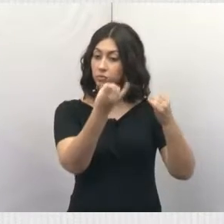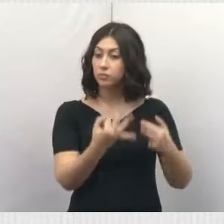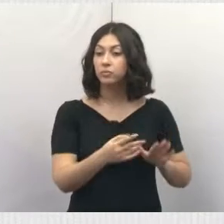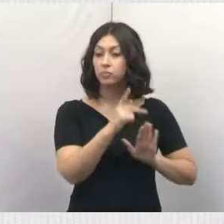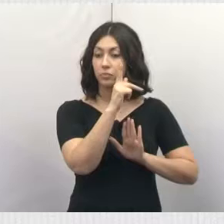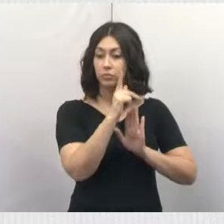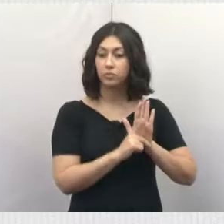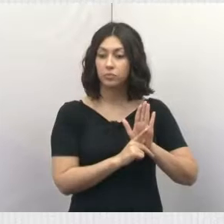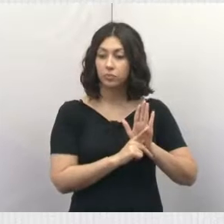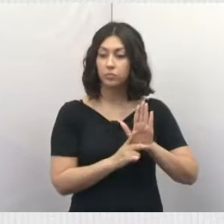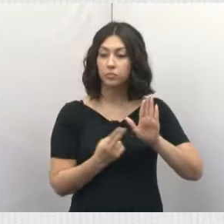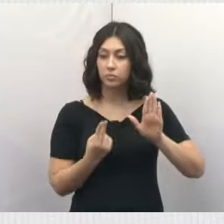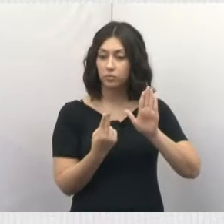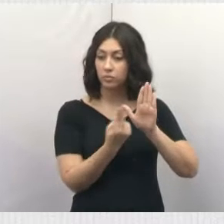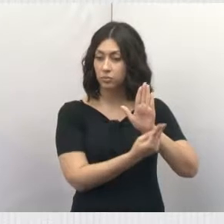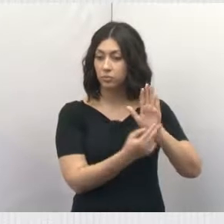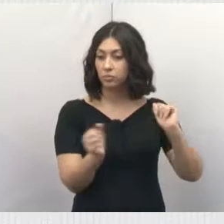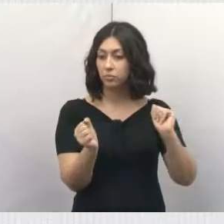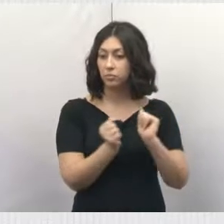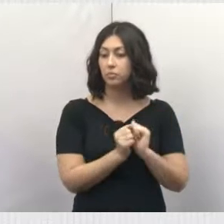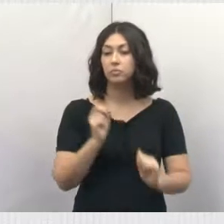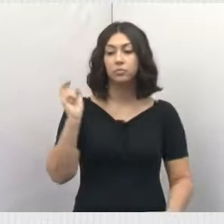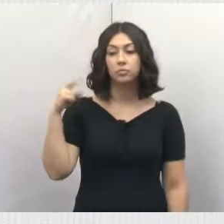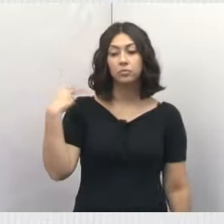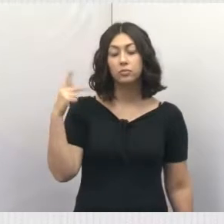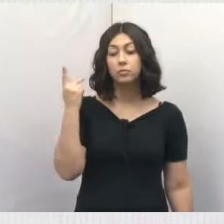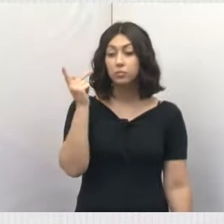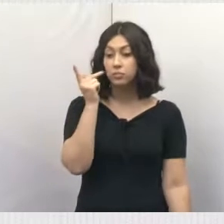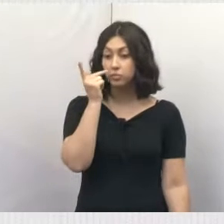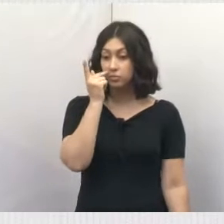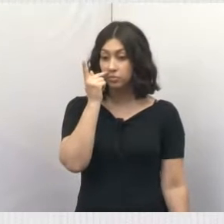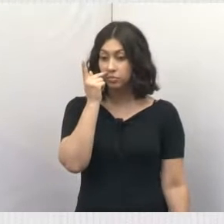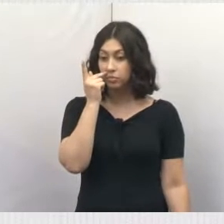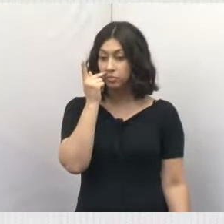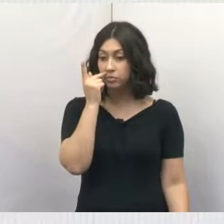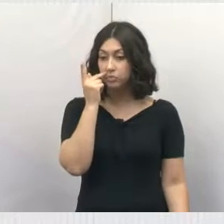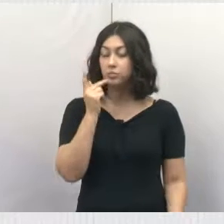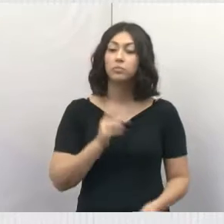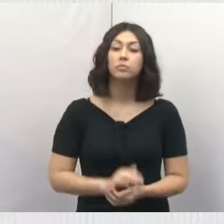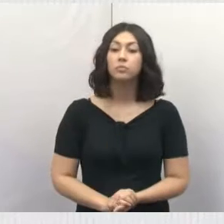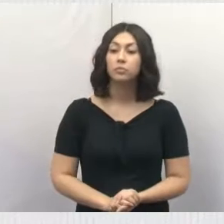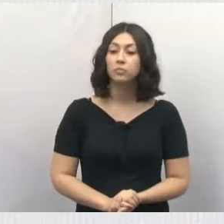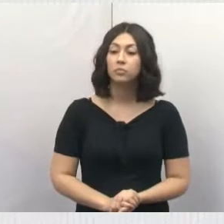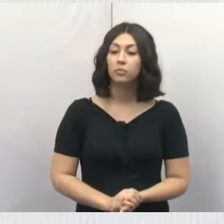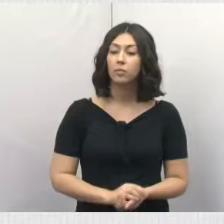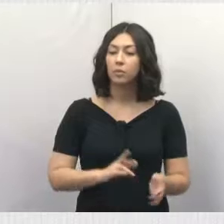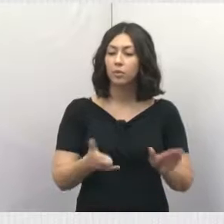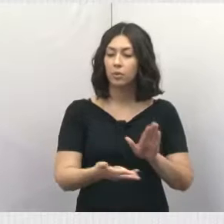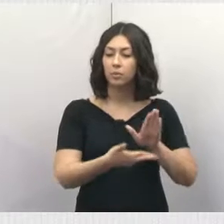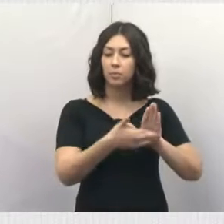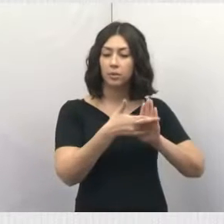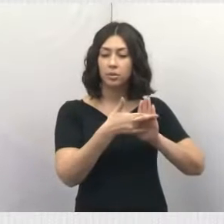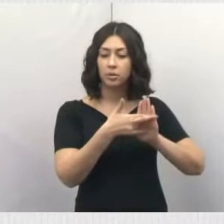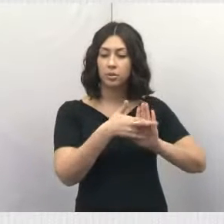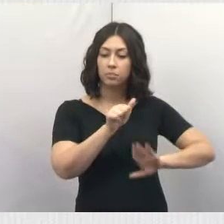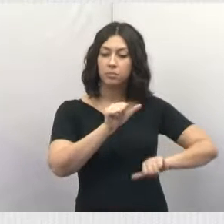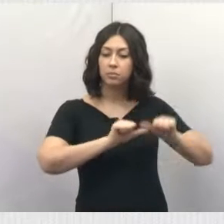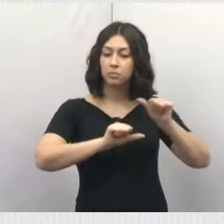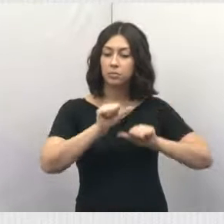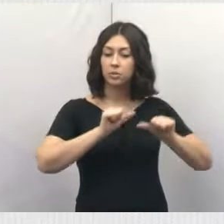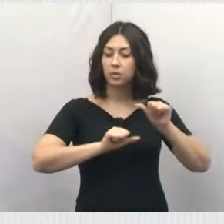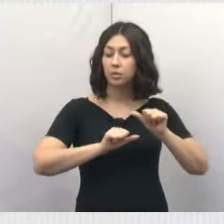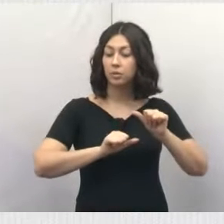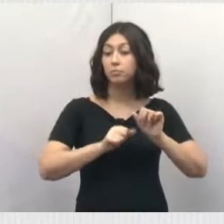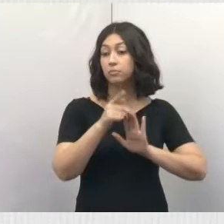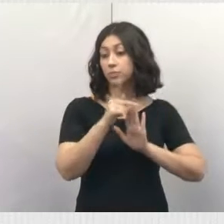né? Autoria em conjunto com o vereador Paulinho dos Condutores, nessa alteração do regimento interno no projeto